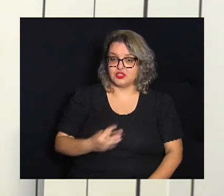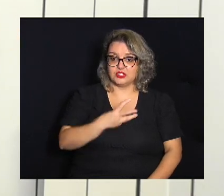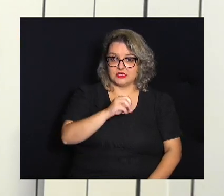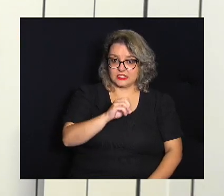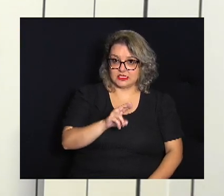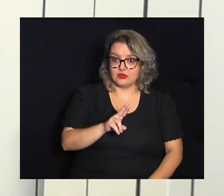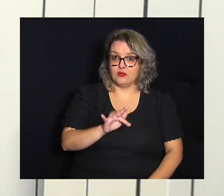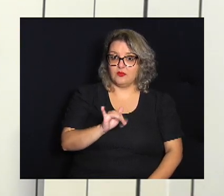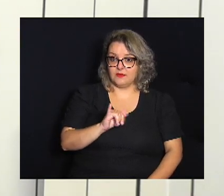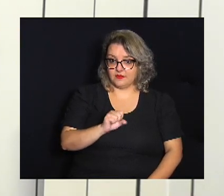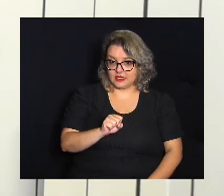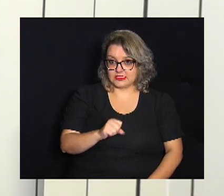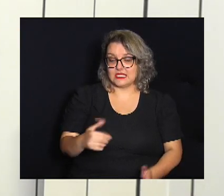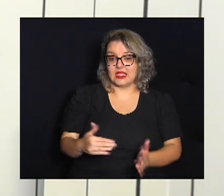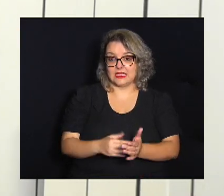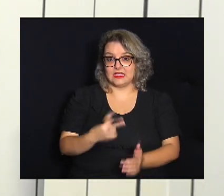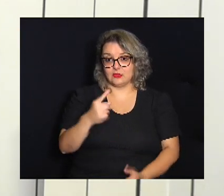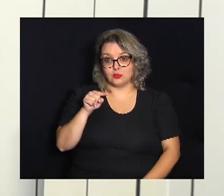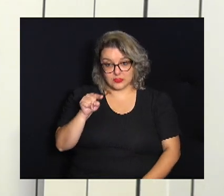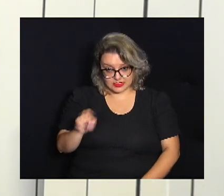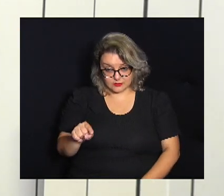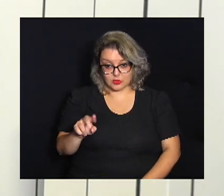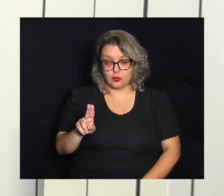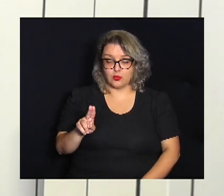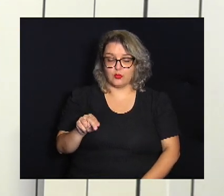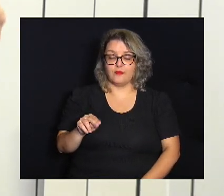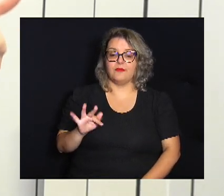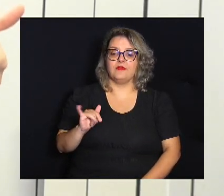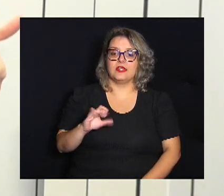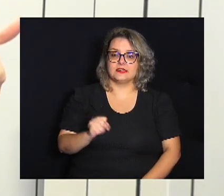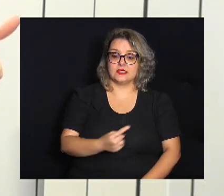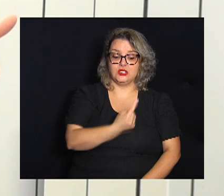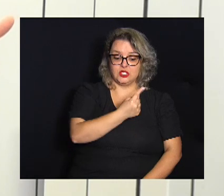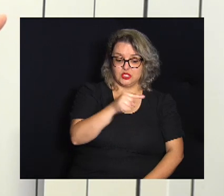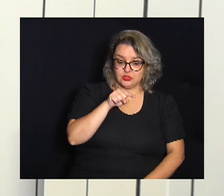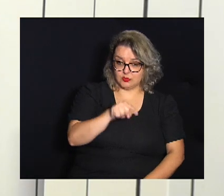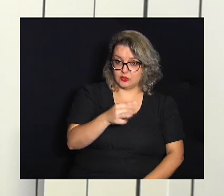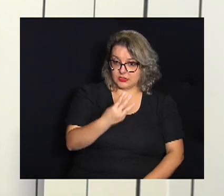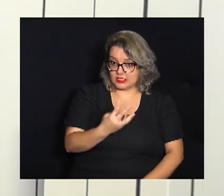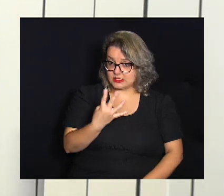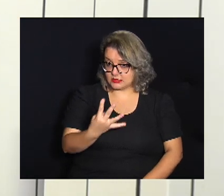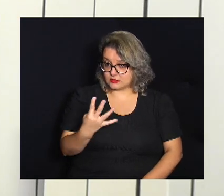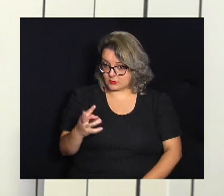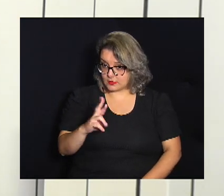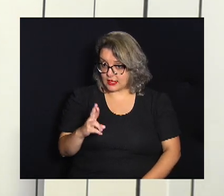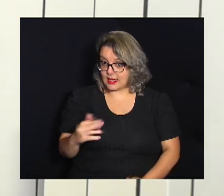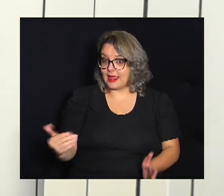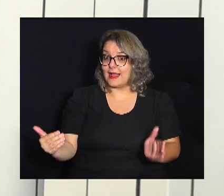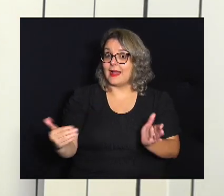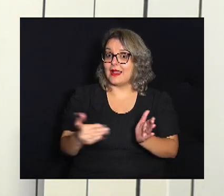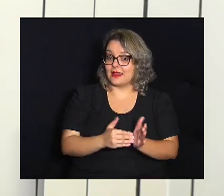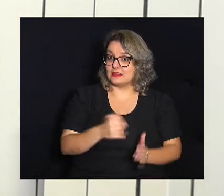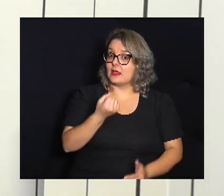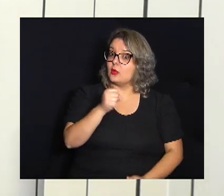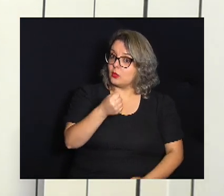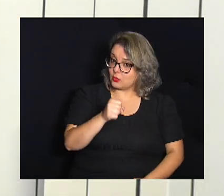a 2.000 UFICs, portanto, de R$ 1.344 a R$